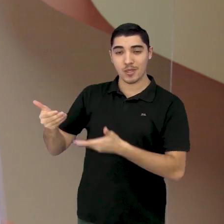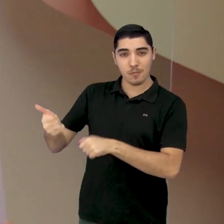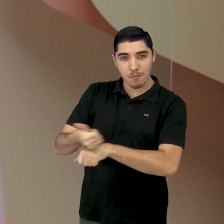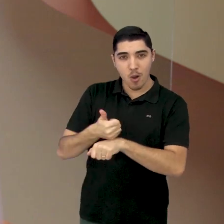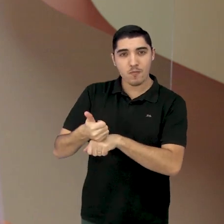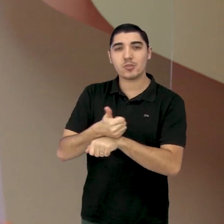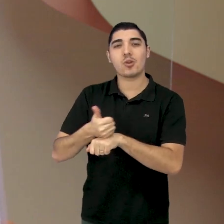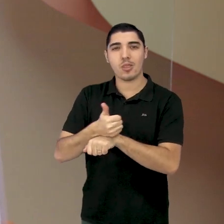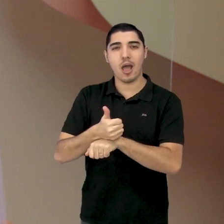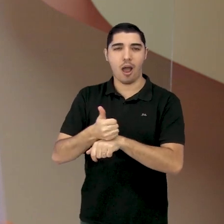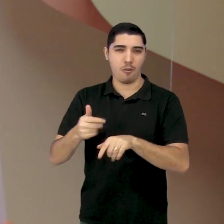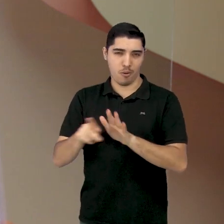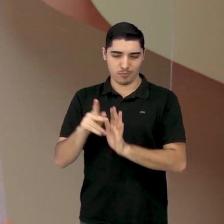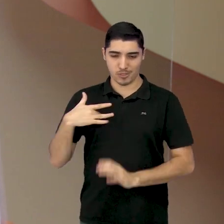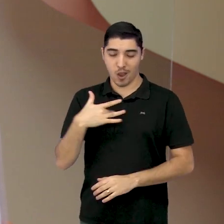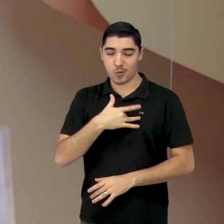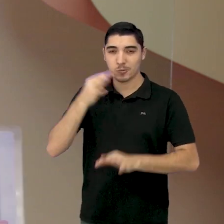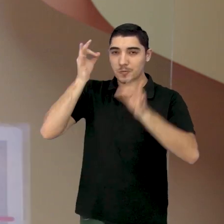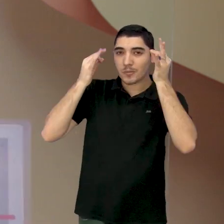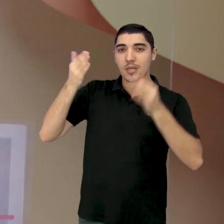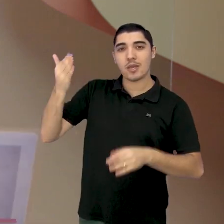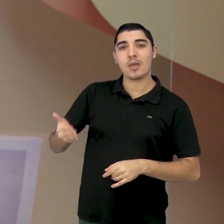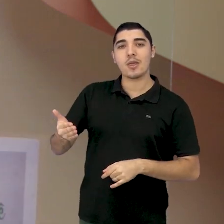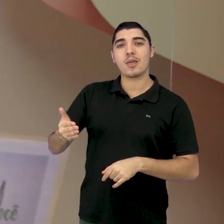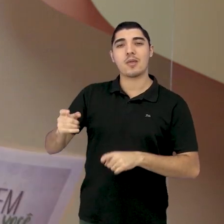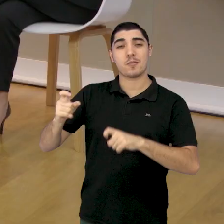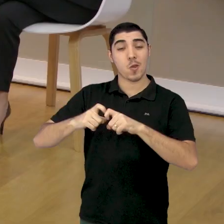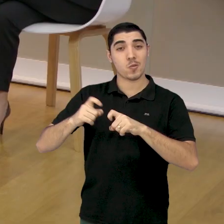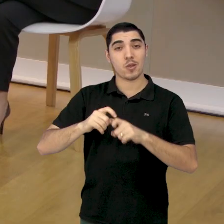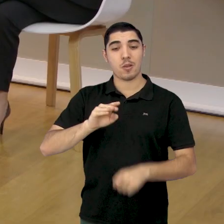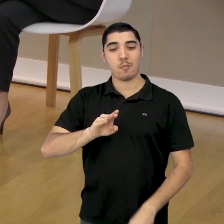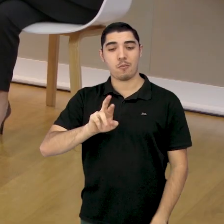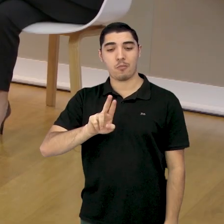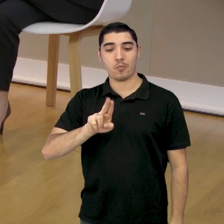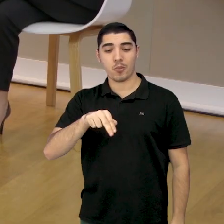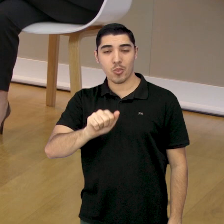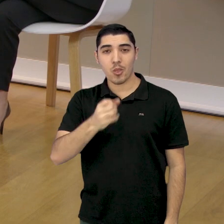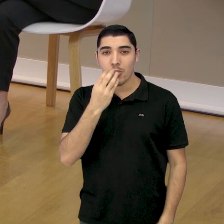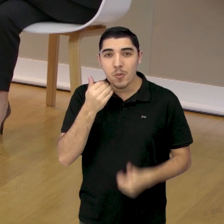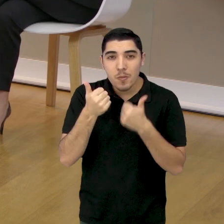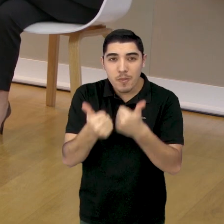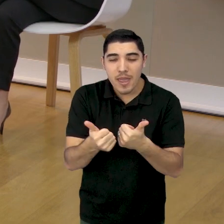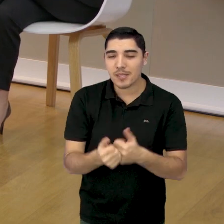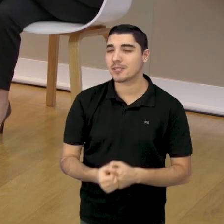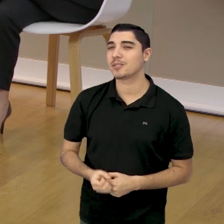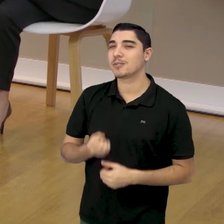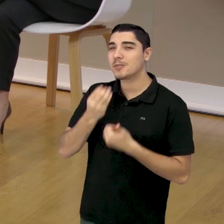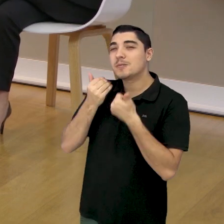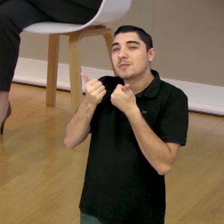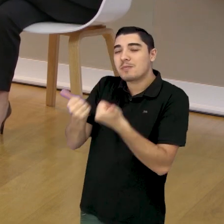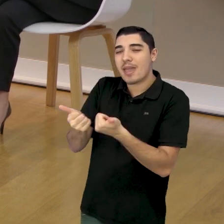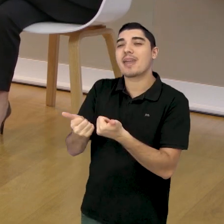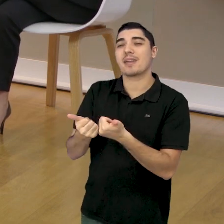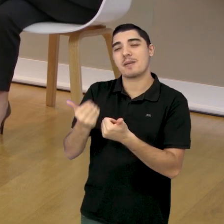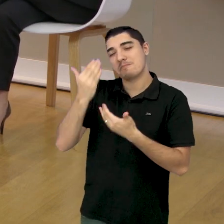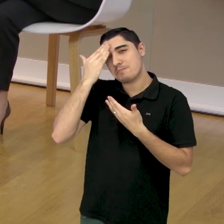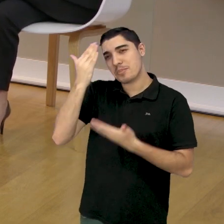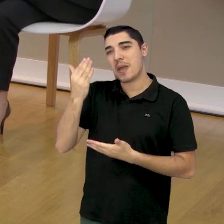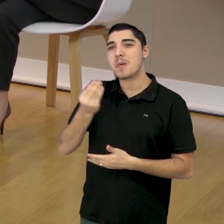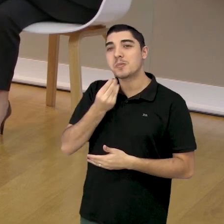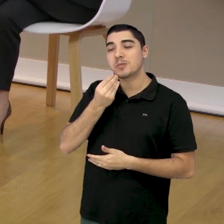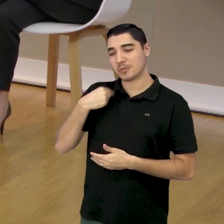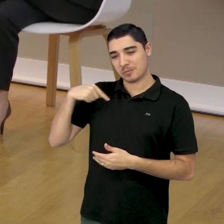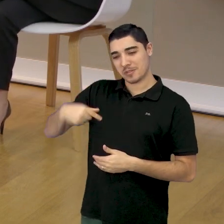estética, doutora Bruna Moraes. Tudo bem, doutora Bruna? Tudo jóia, Gisele. Quero agradecer a oportunidade de estar aqui no programa, tá? Fico